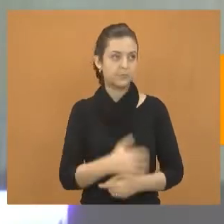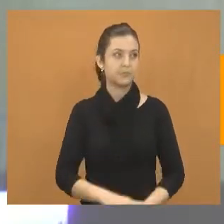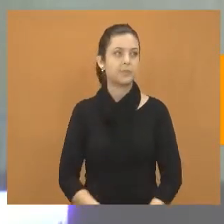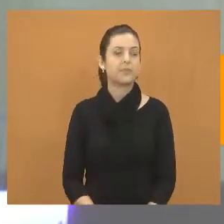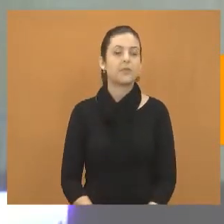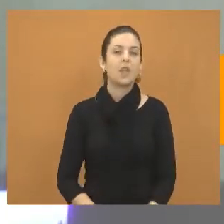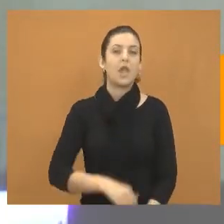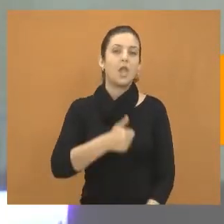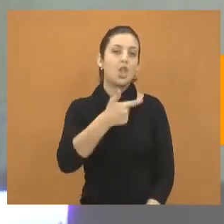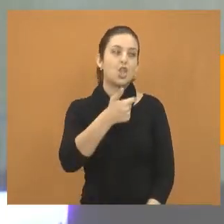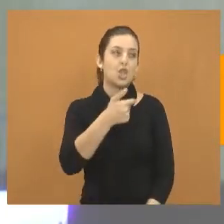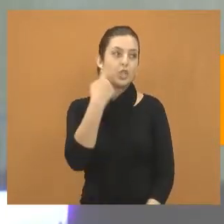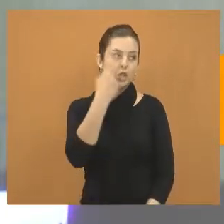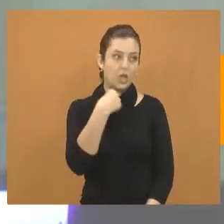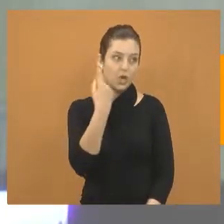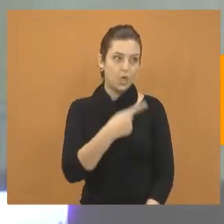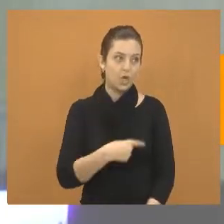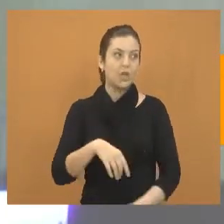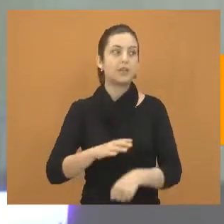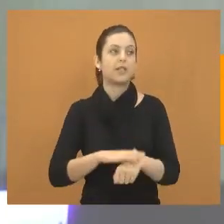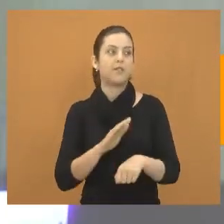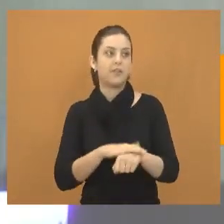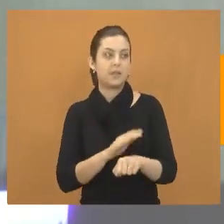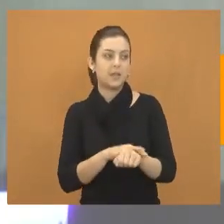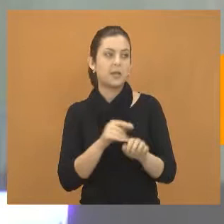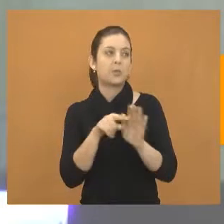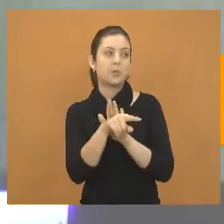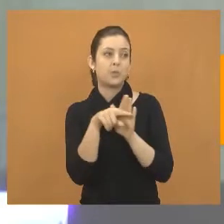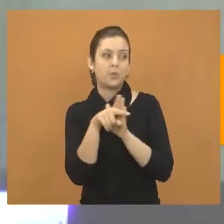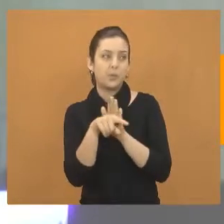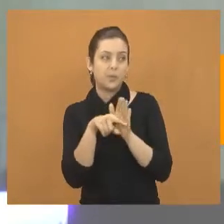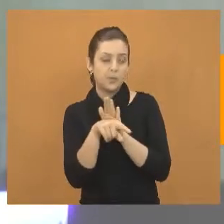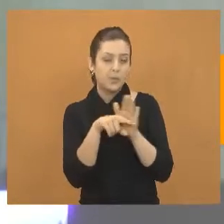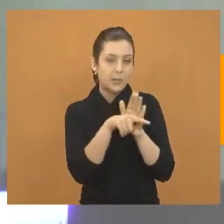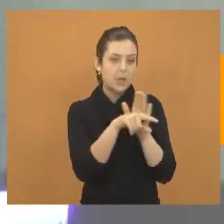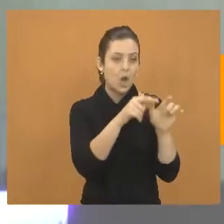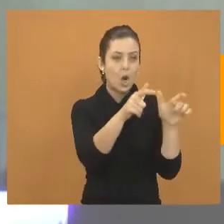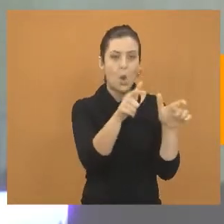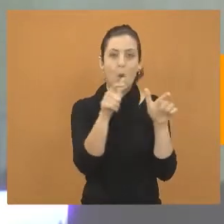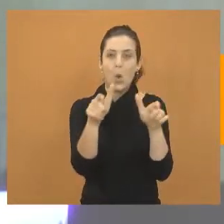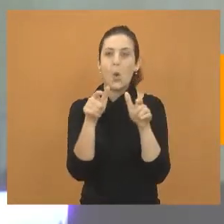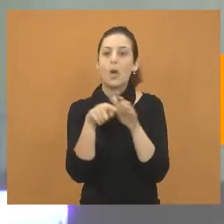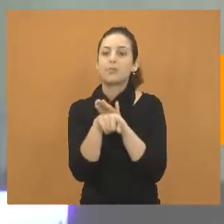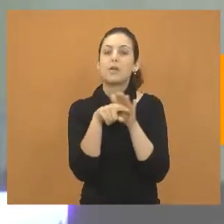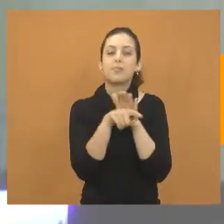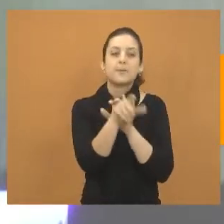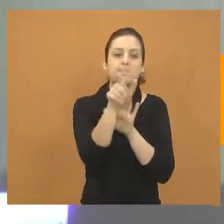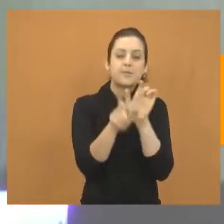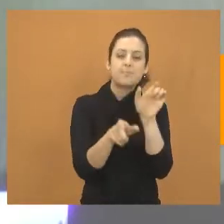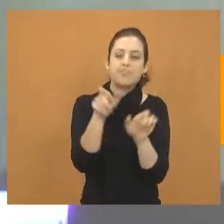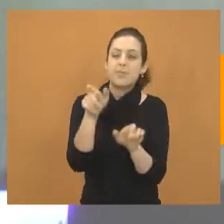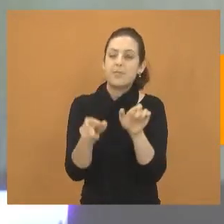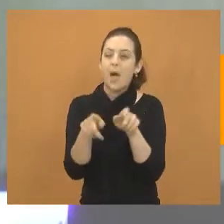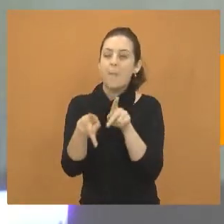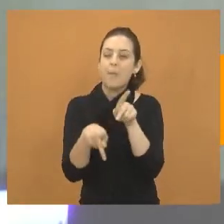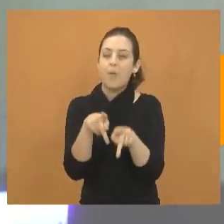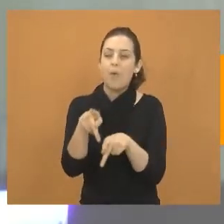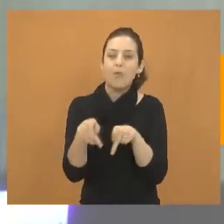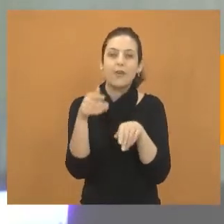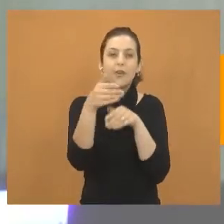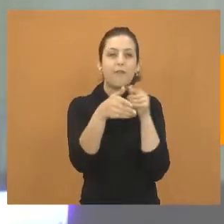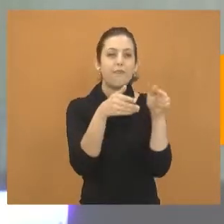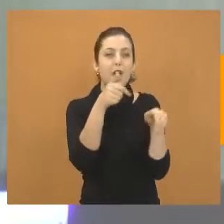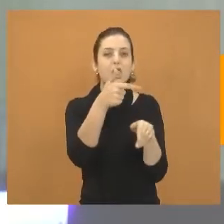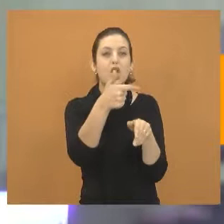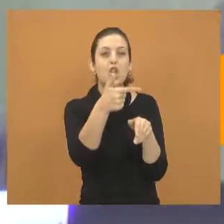as unidades 12 horas estão fazendo uma pesquisa em campo, em loco, do perfil de população que vai para as